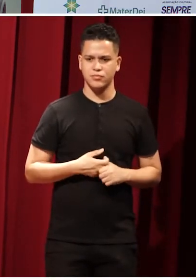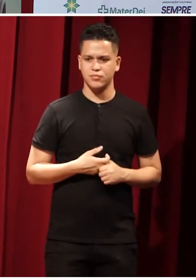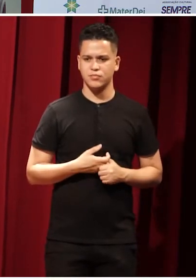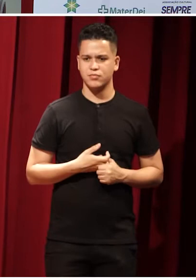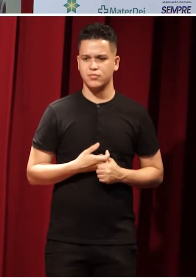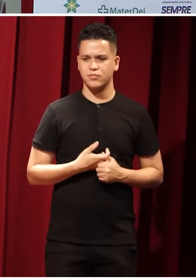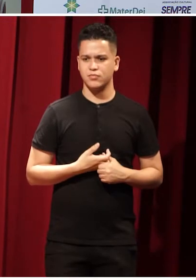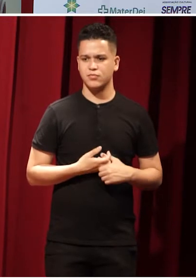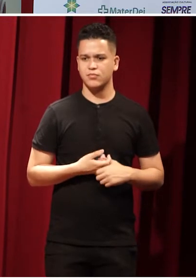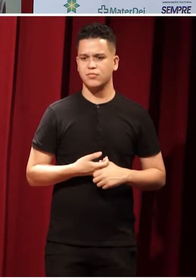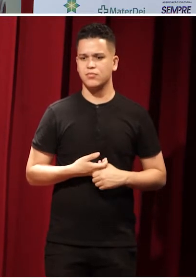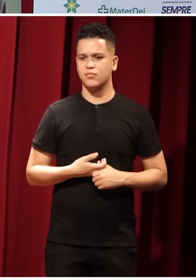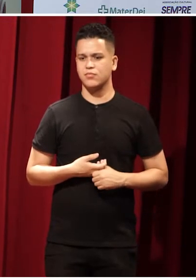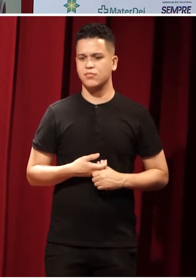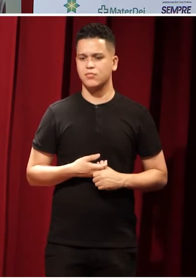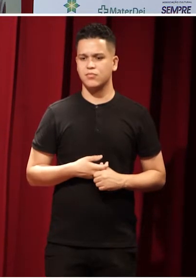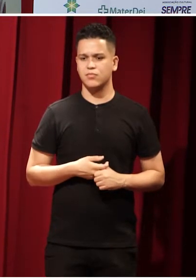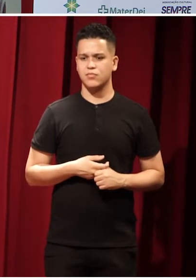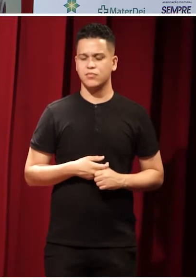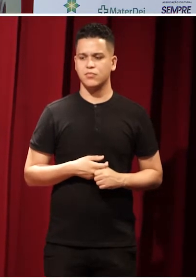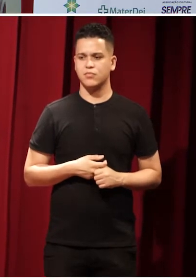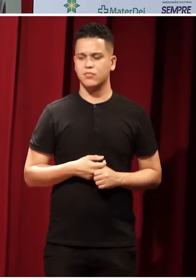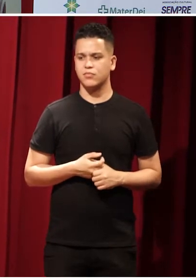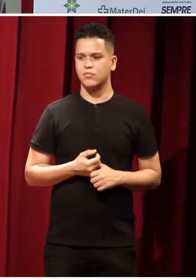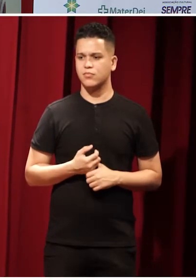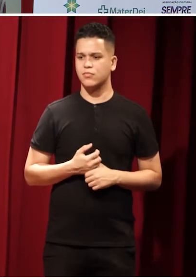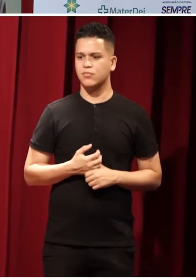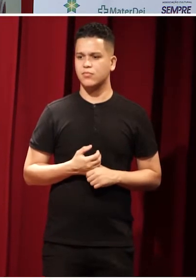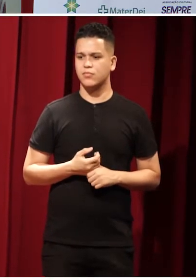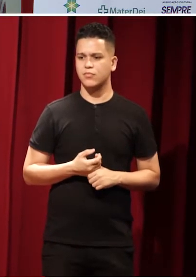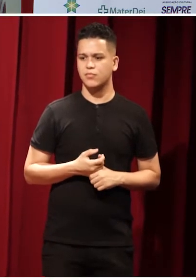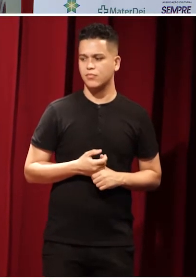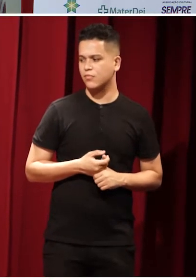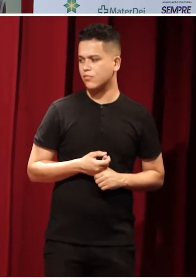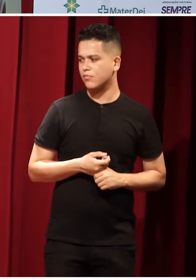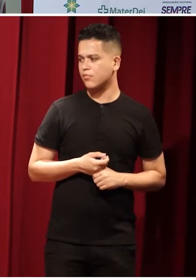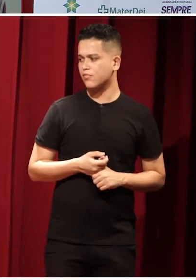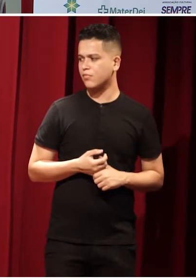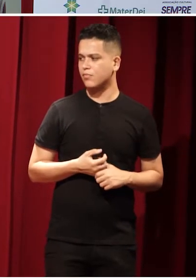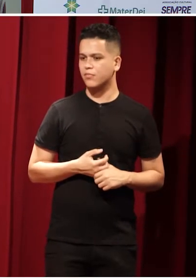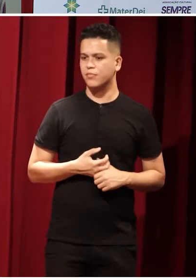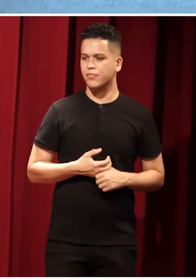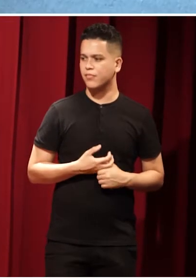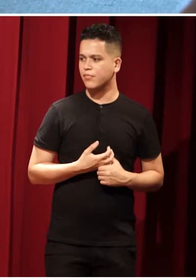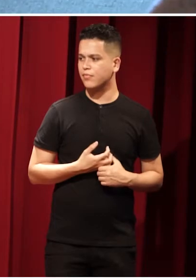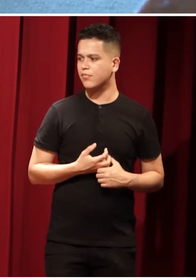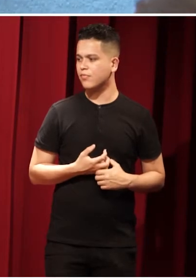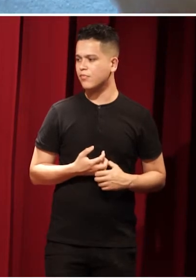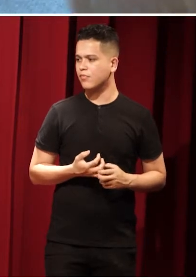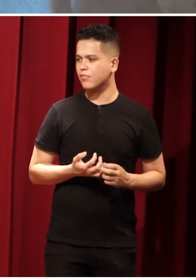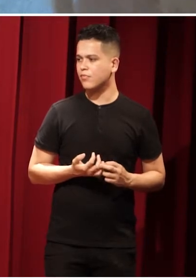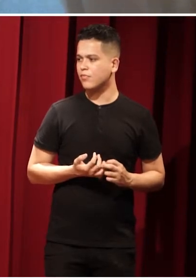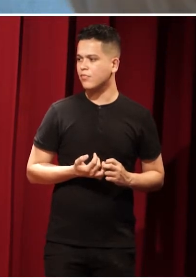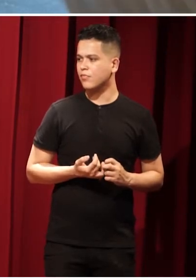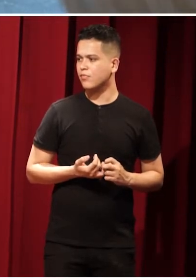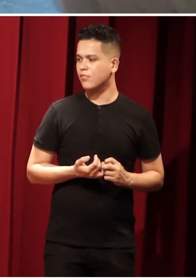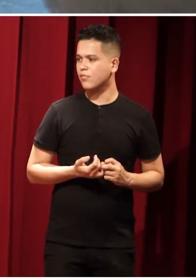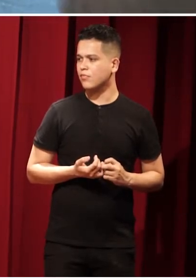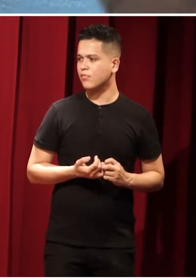E depois tem mais alguma pergunta para a gente encerrar, gente? Um homem faz uma pergunta. Senhor, o senhor que está mexendo no celular aí, você quer